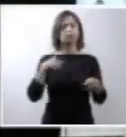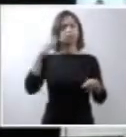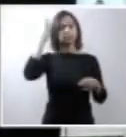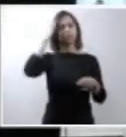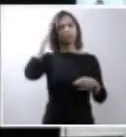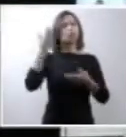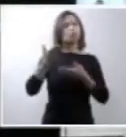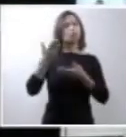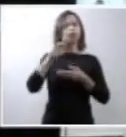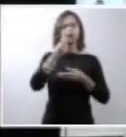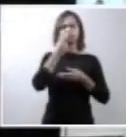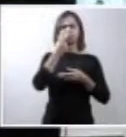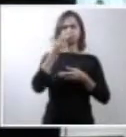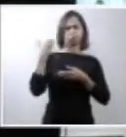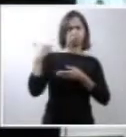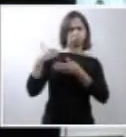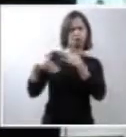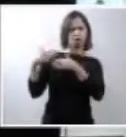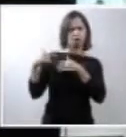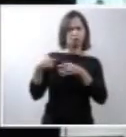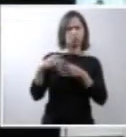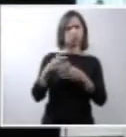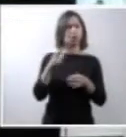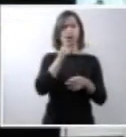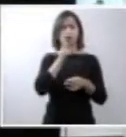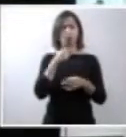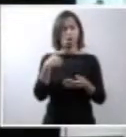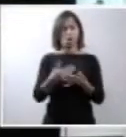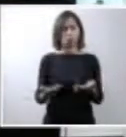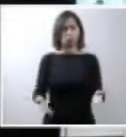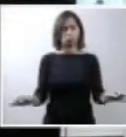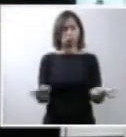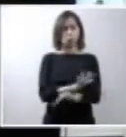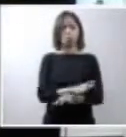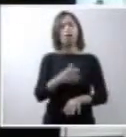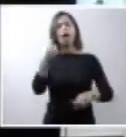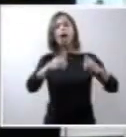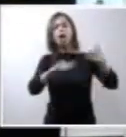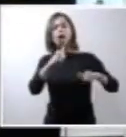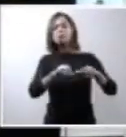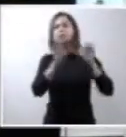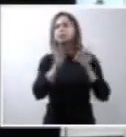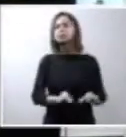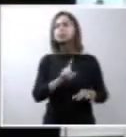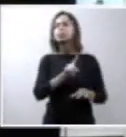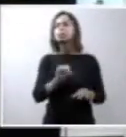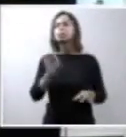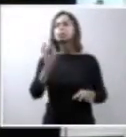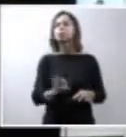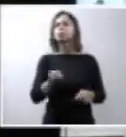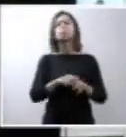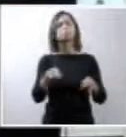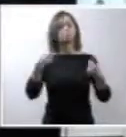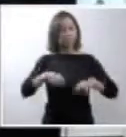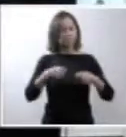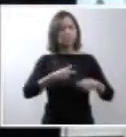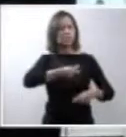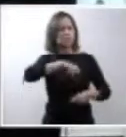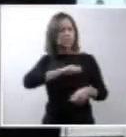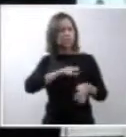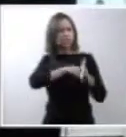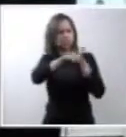iniciou em anos recentes, ainda não está completamente avaliado e precisa de sua fiscalização e de